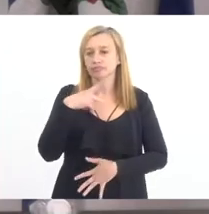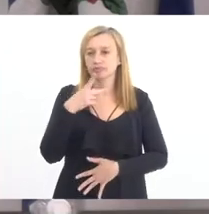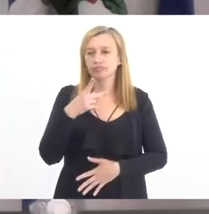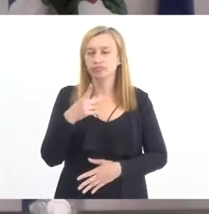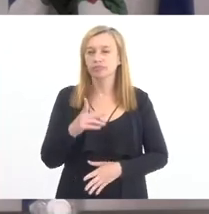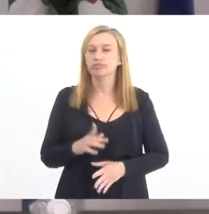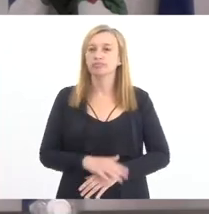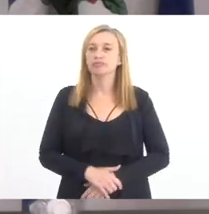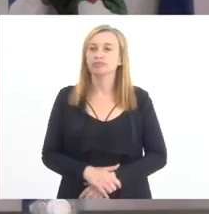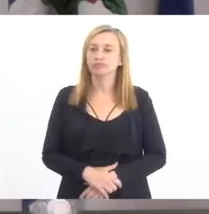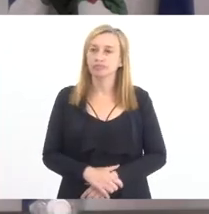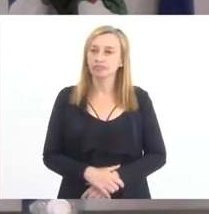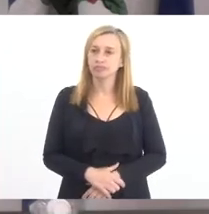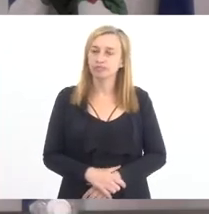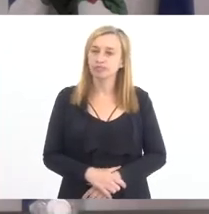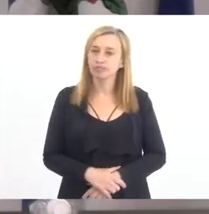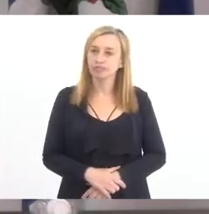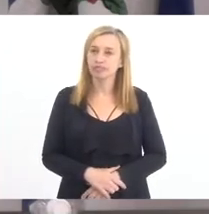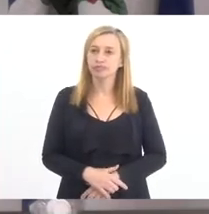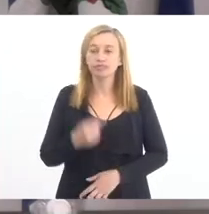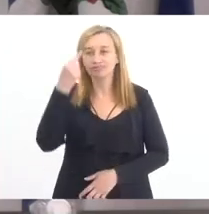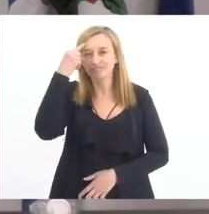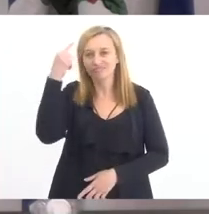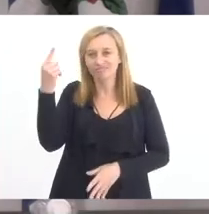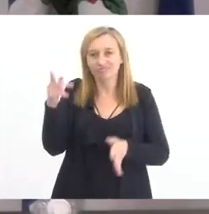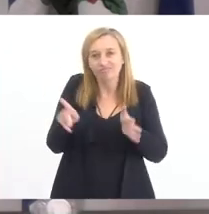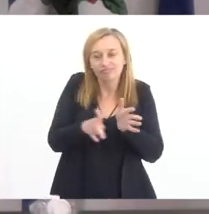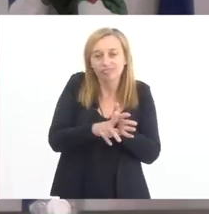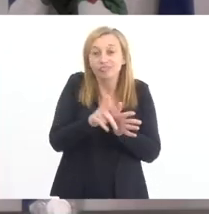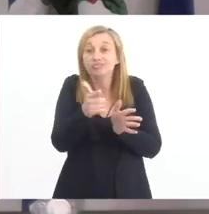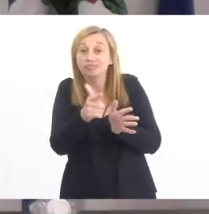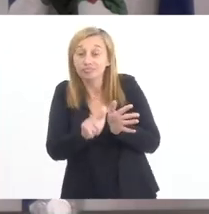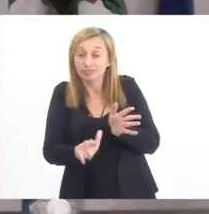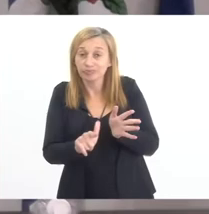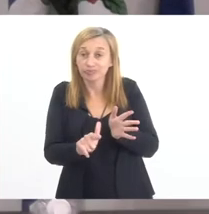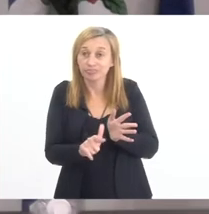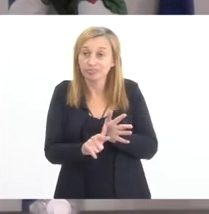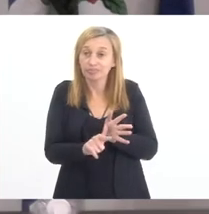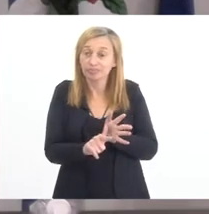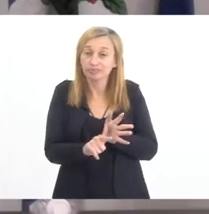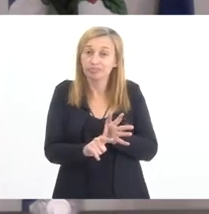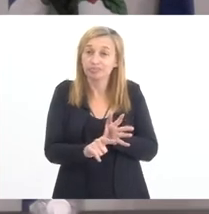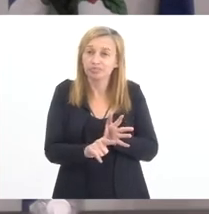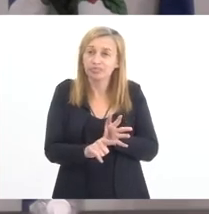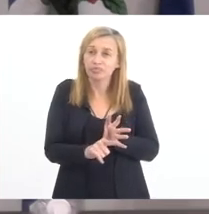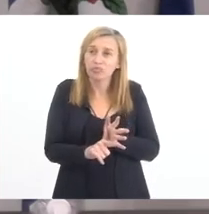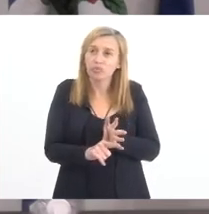para o final, a ideia do projeto, novamente, é